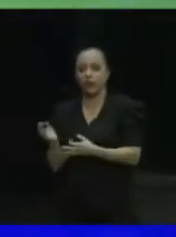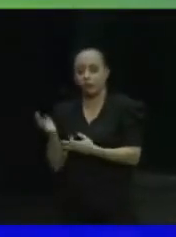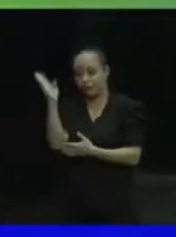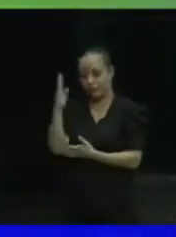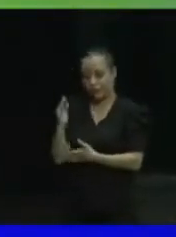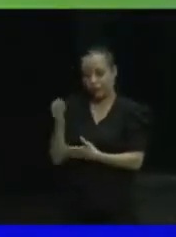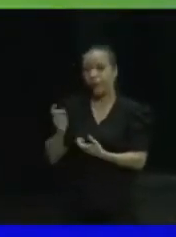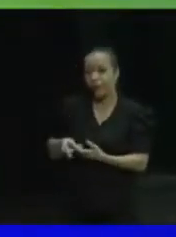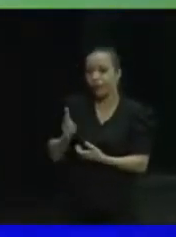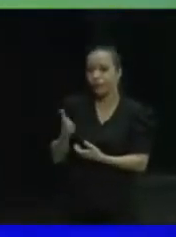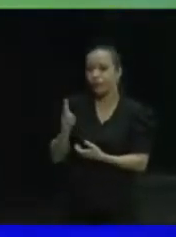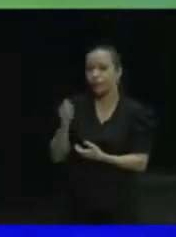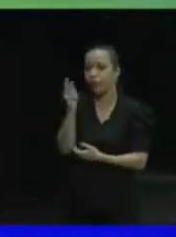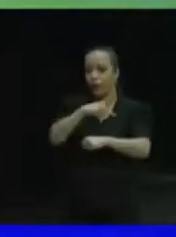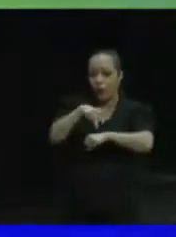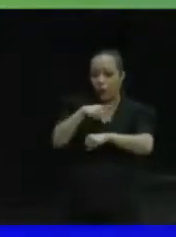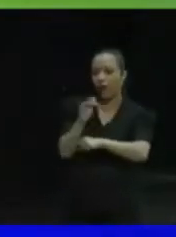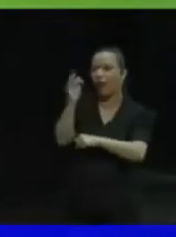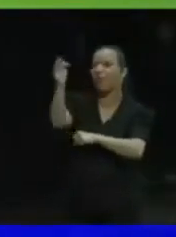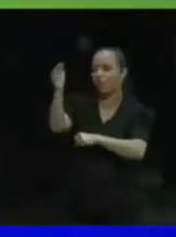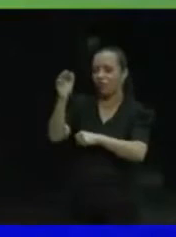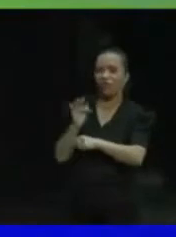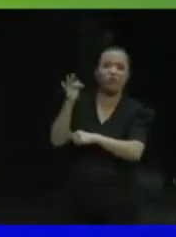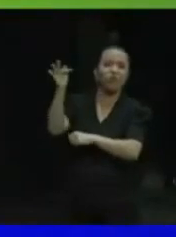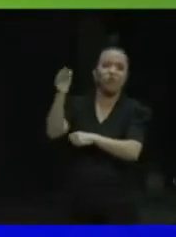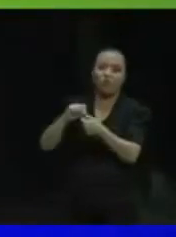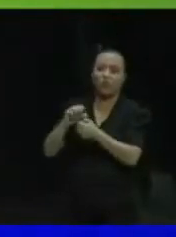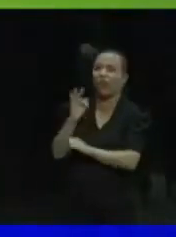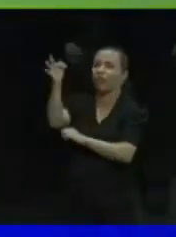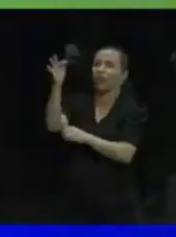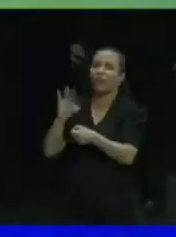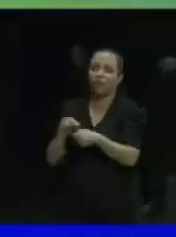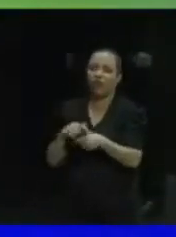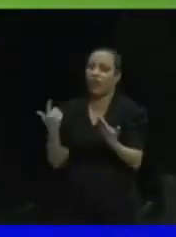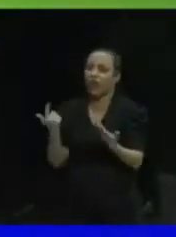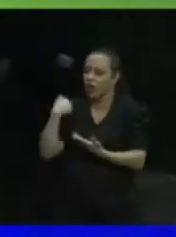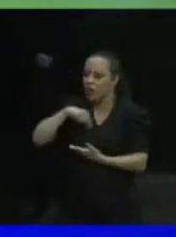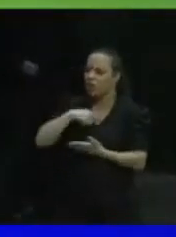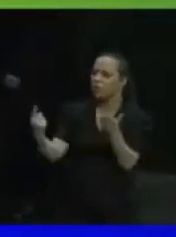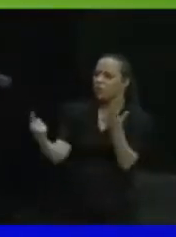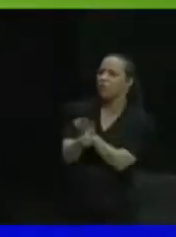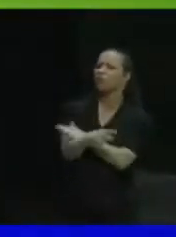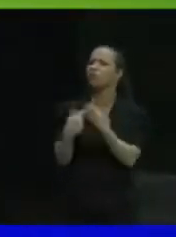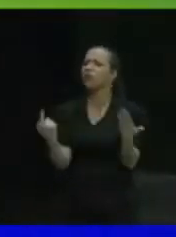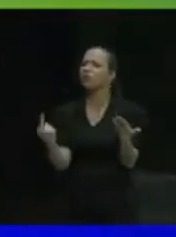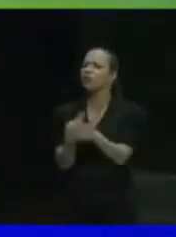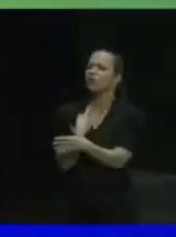do futuro. E nós nos perguntamos, quando vai chegar o futuro do país do